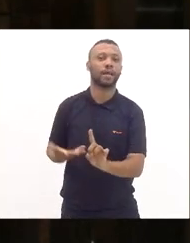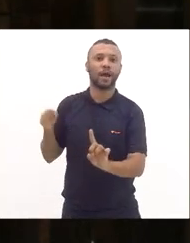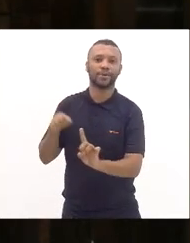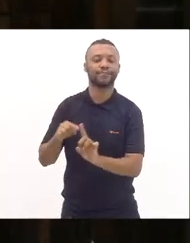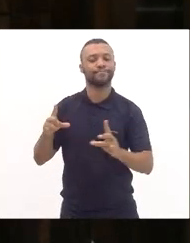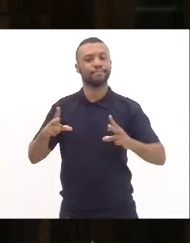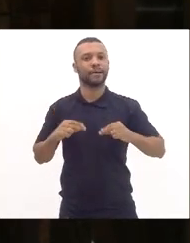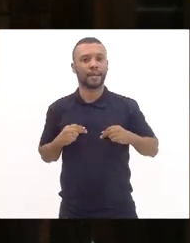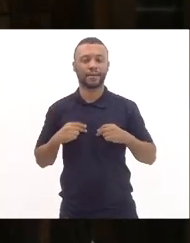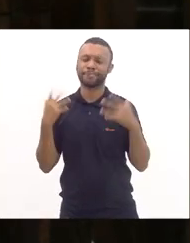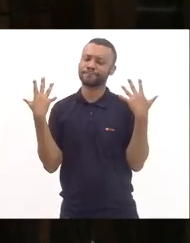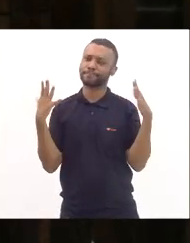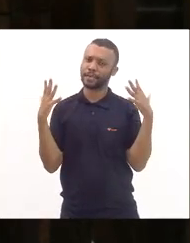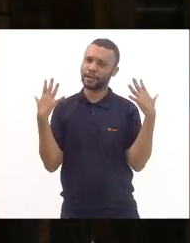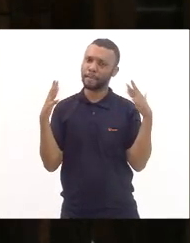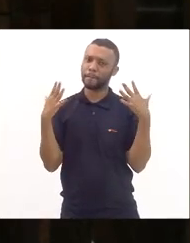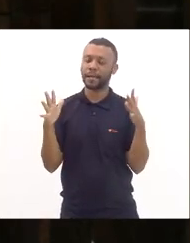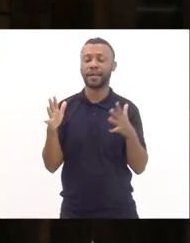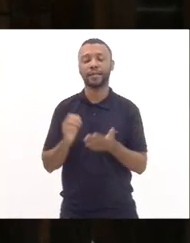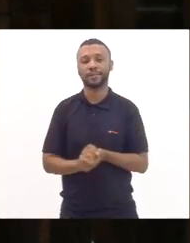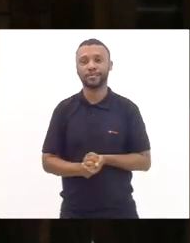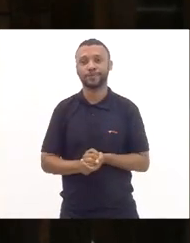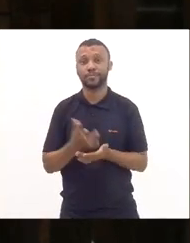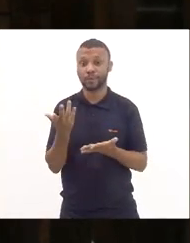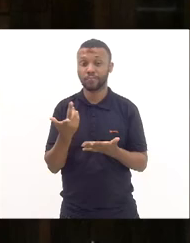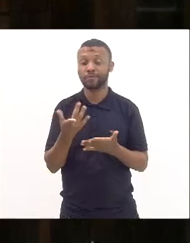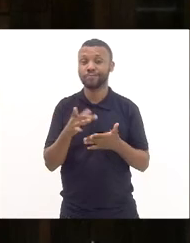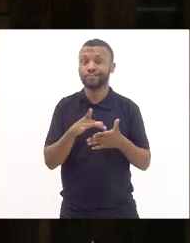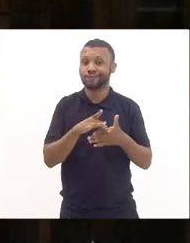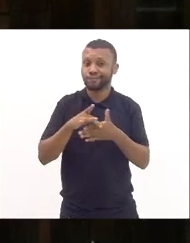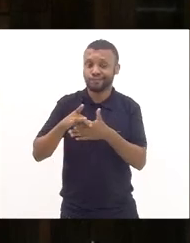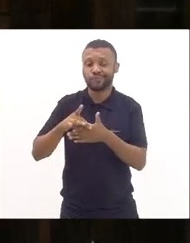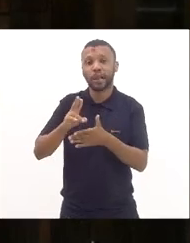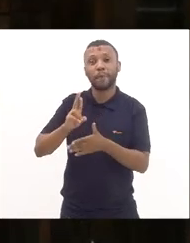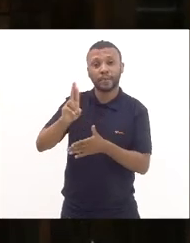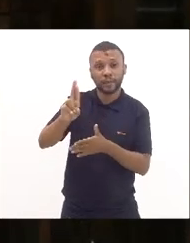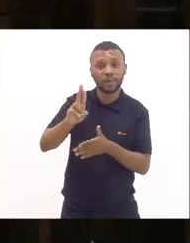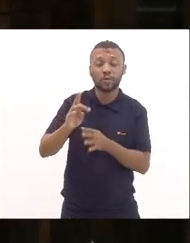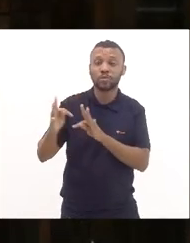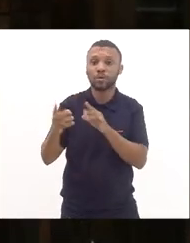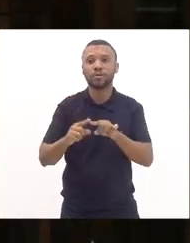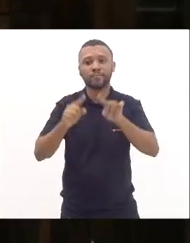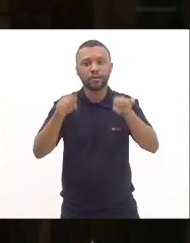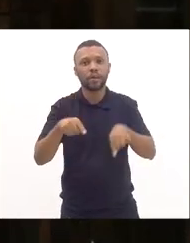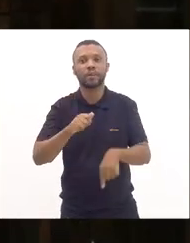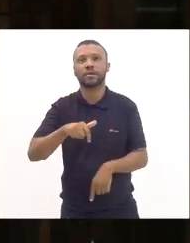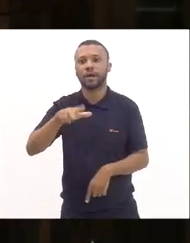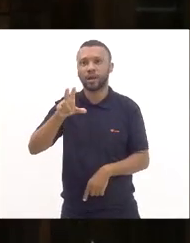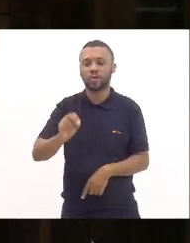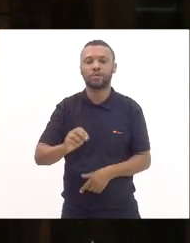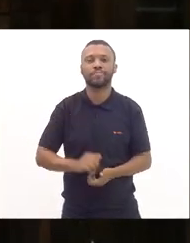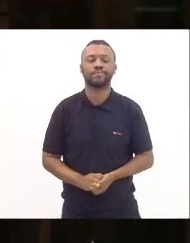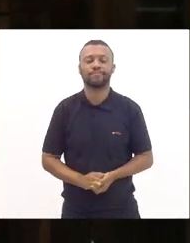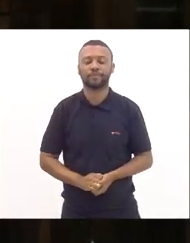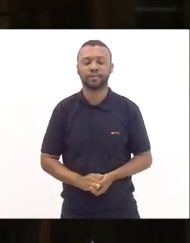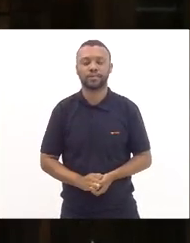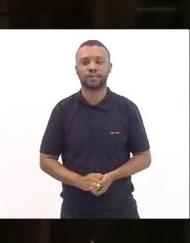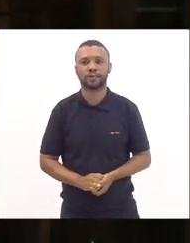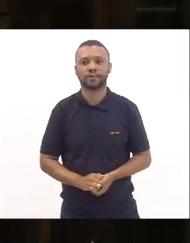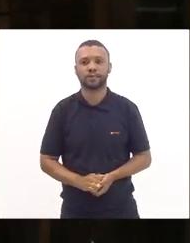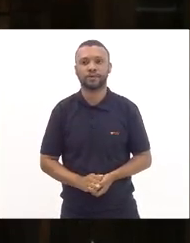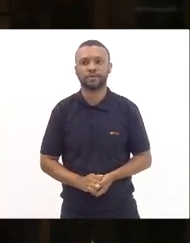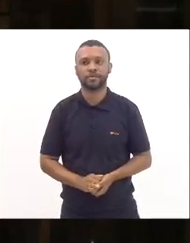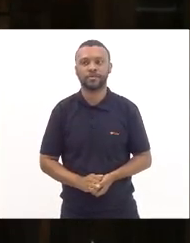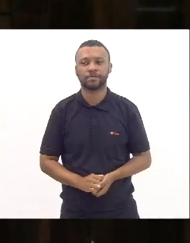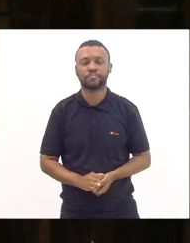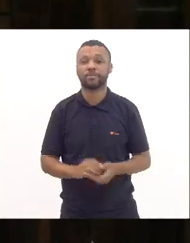meus parabéns. Em nome de todos os servidores e ex-alunos, eu parabenizo a Raquel Stasiak e agradeço. Bom dia a todos.